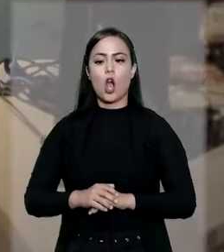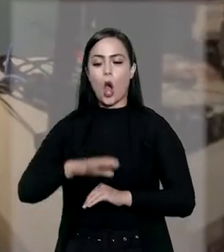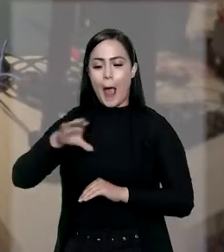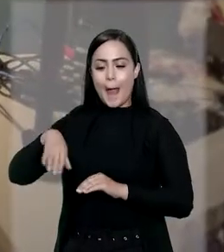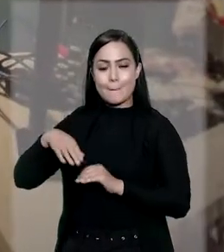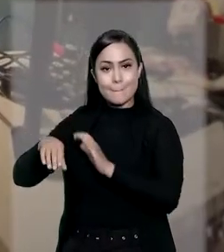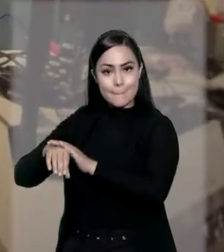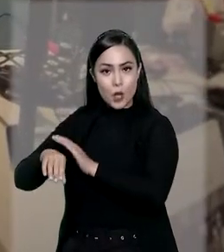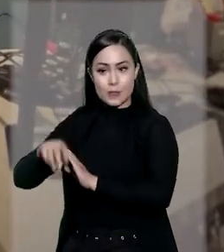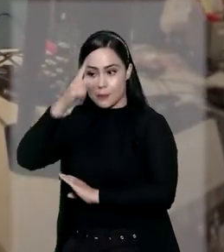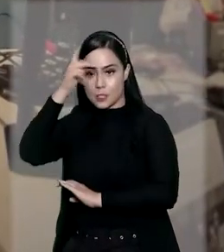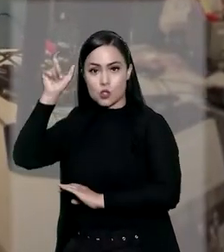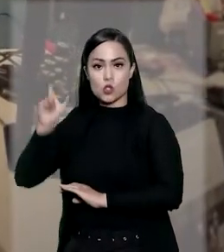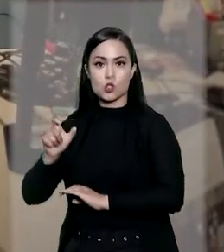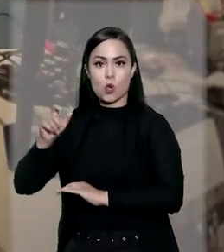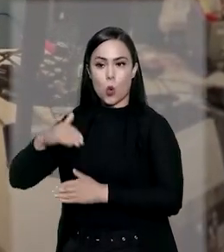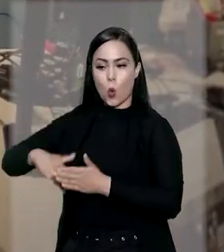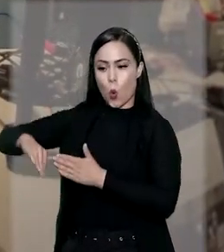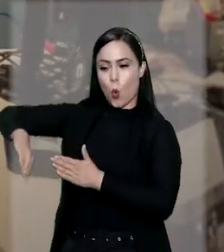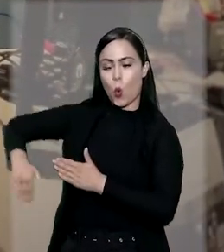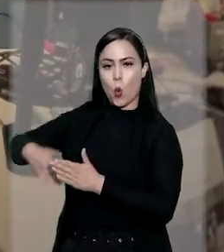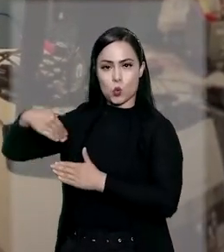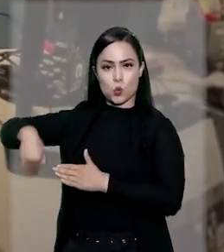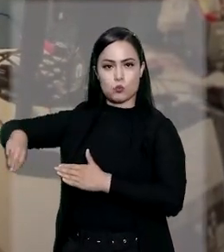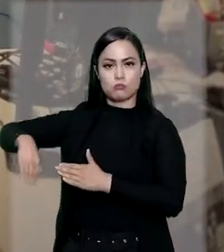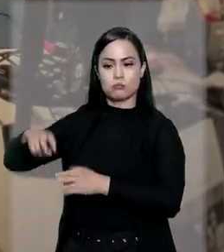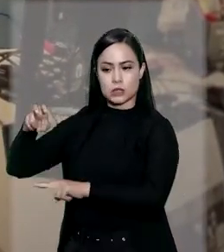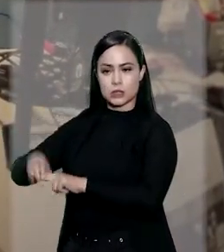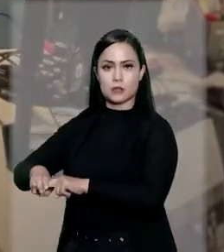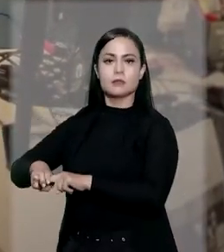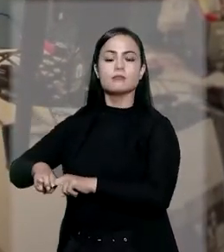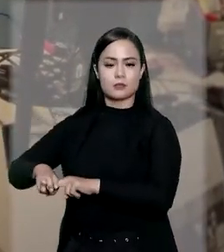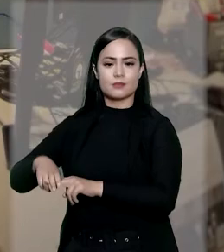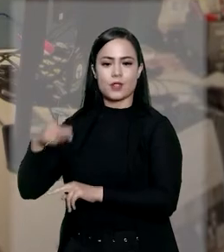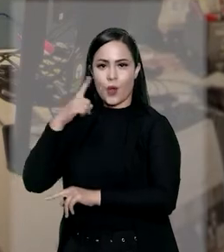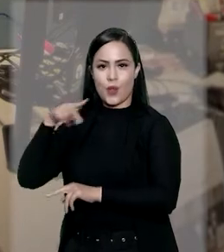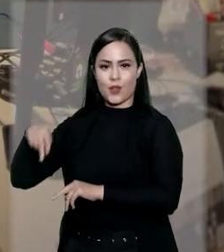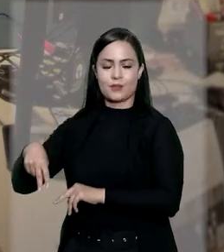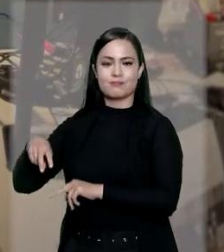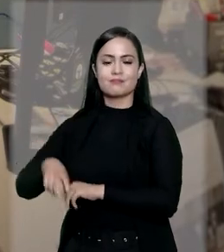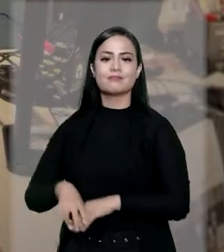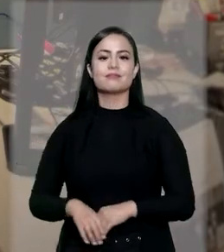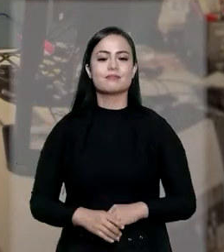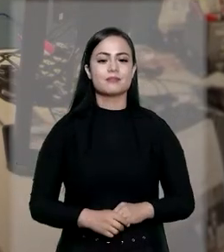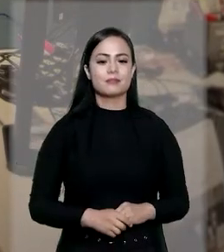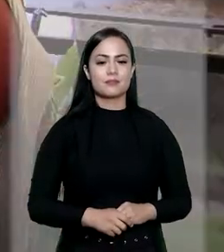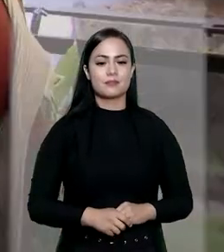coloque a mão dela no encosto do assento. Aqui, Elinaldo, a cadeira.